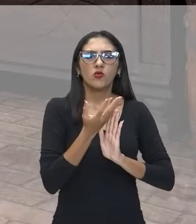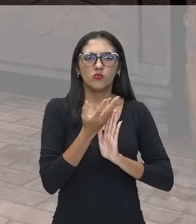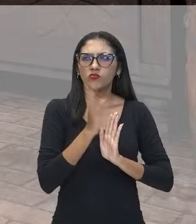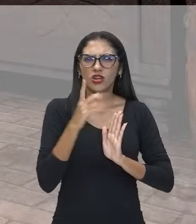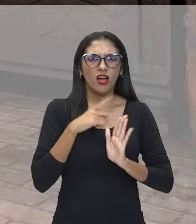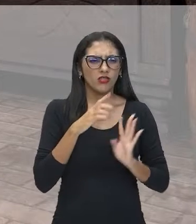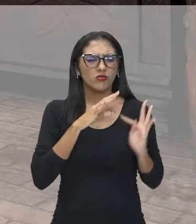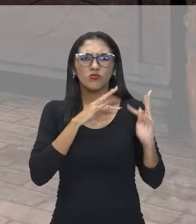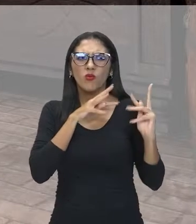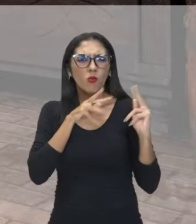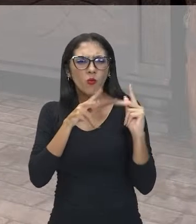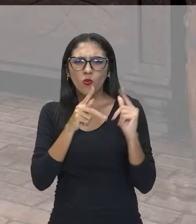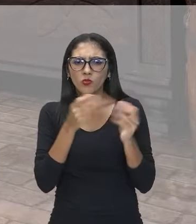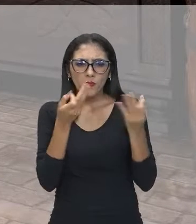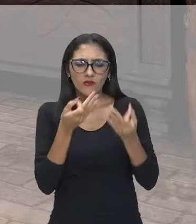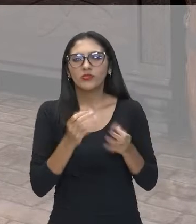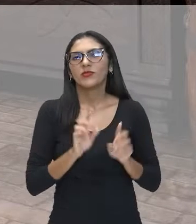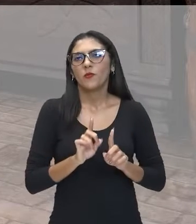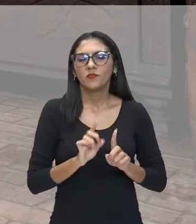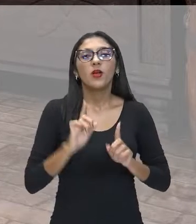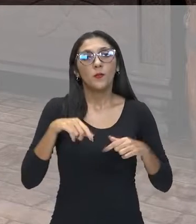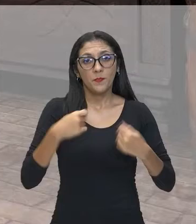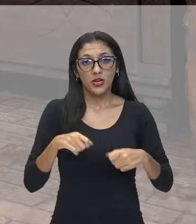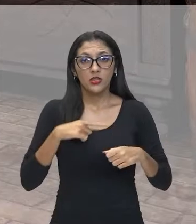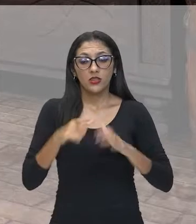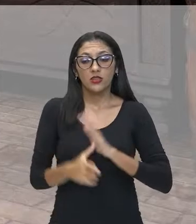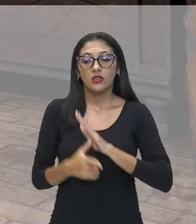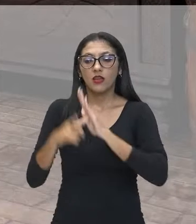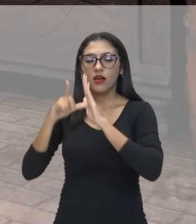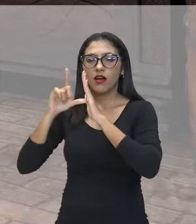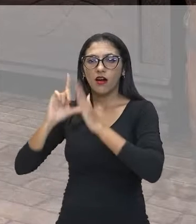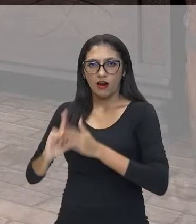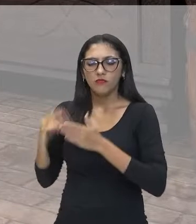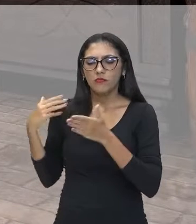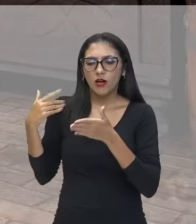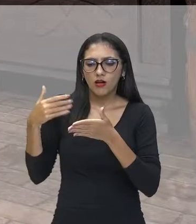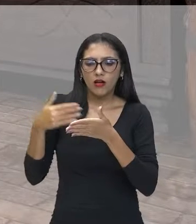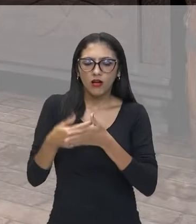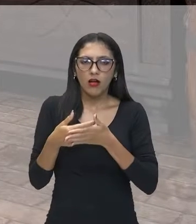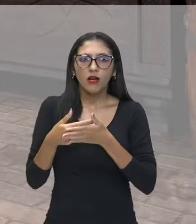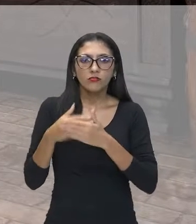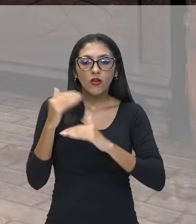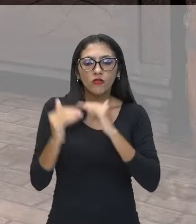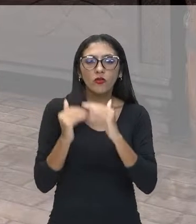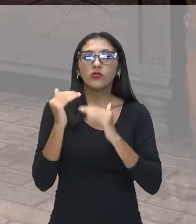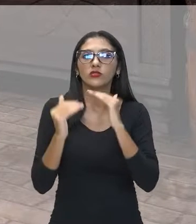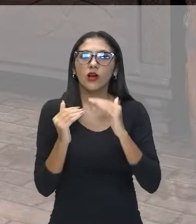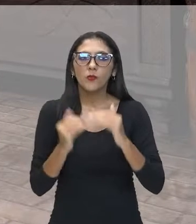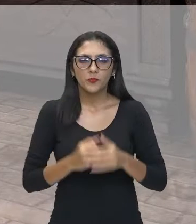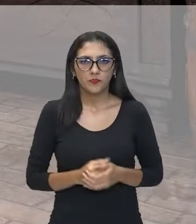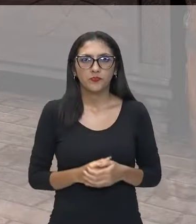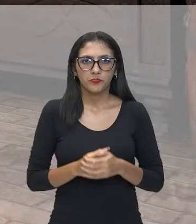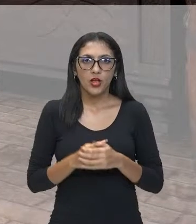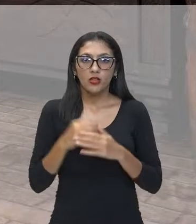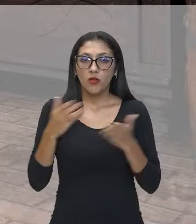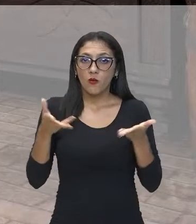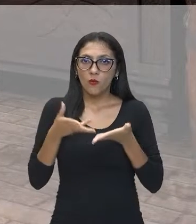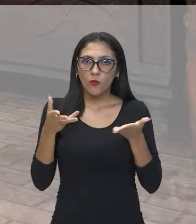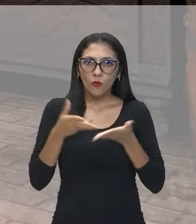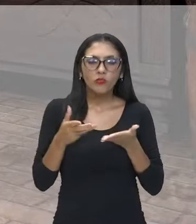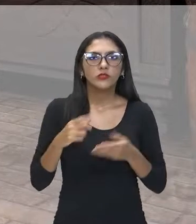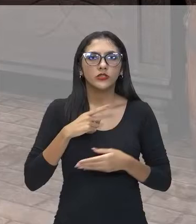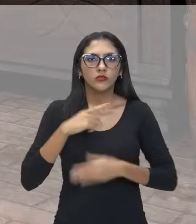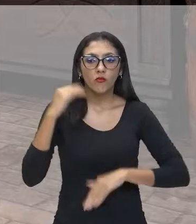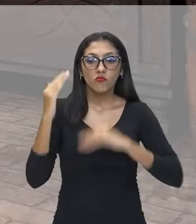passar por todo um processo para que a gente chegasse até esse auge que nós temos hoje, né? O auge da ciência e dos